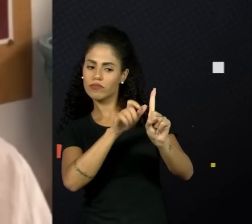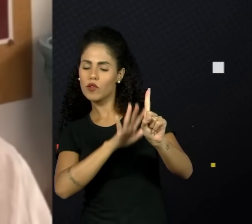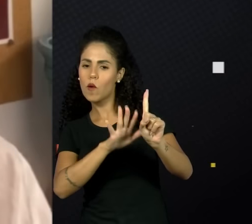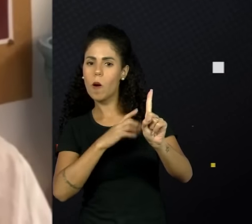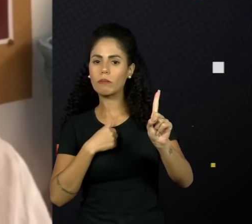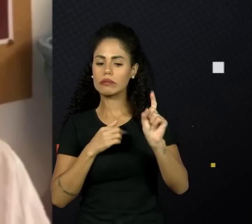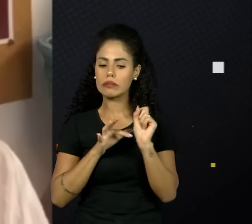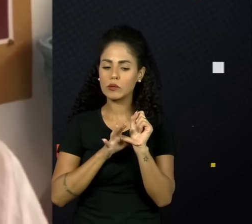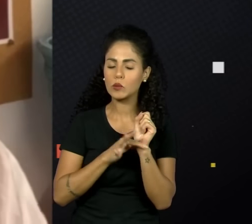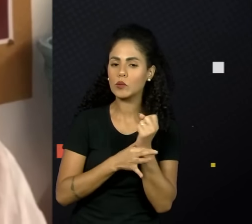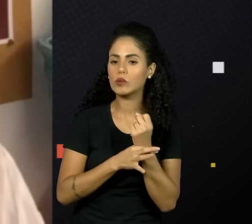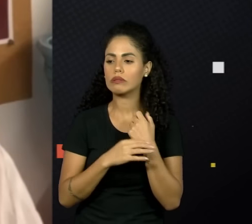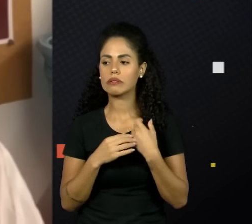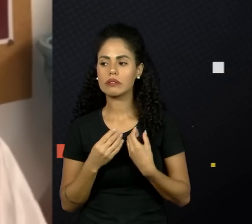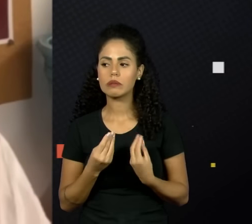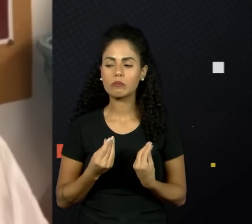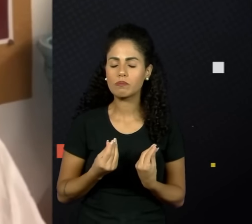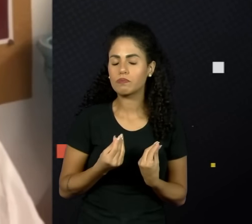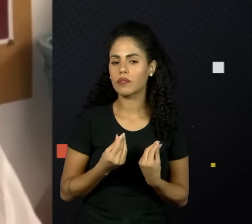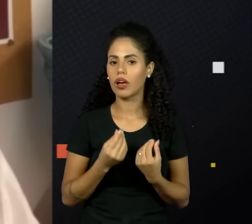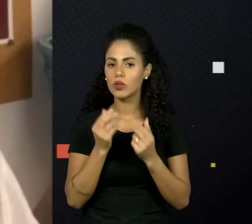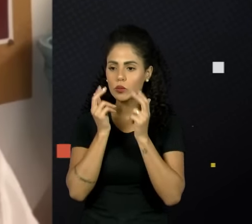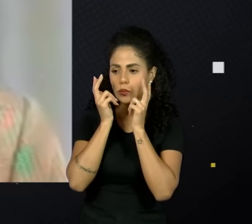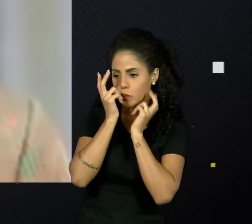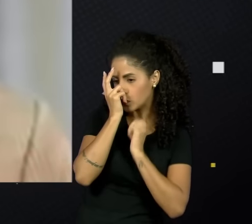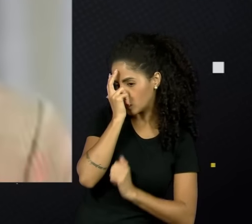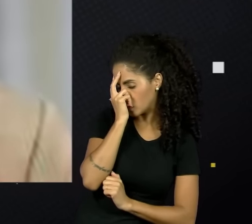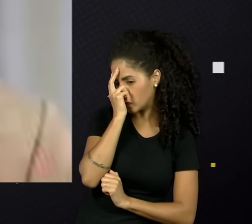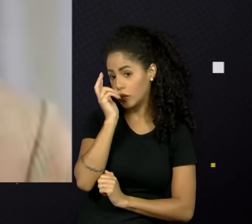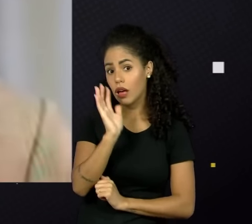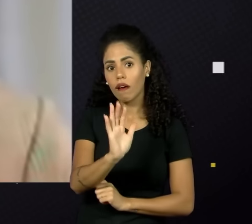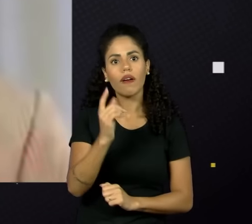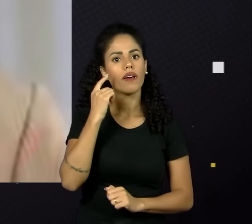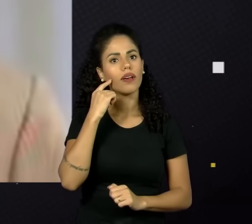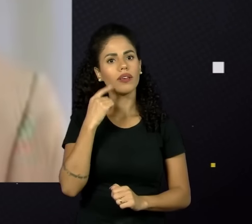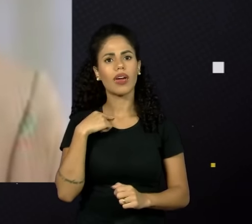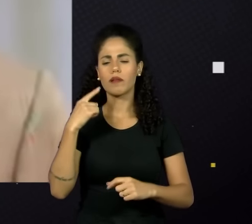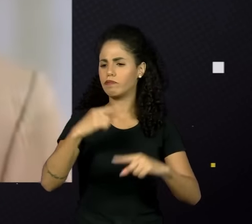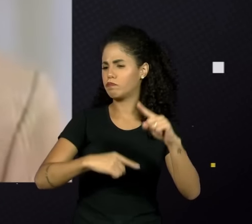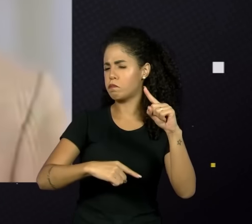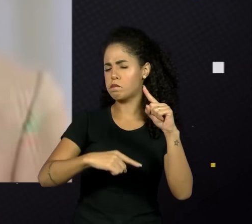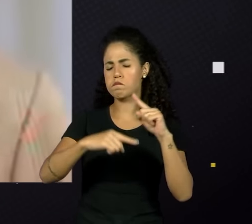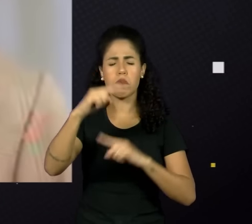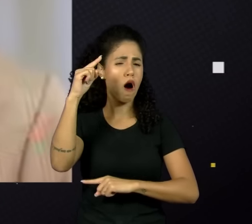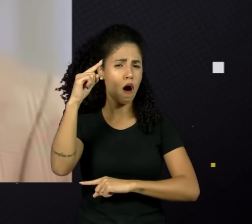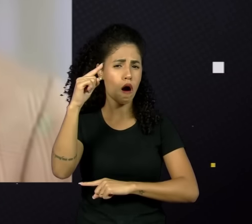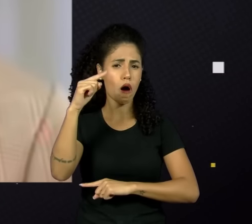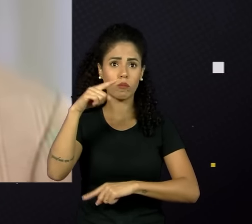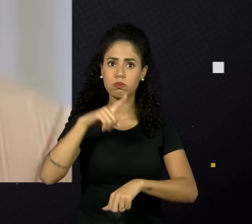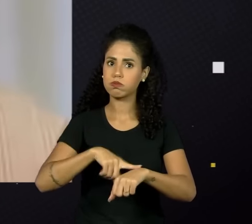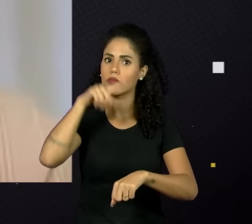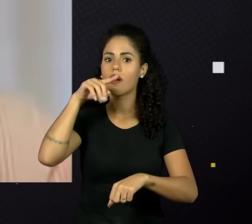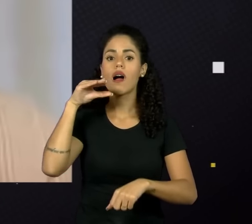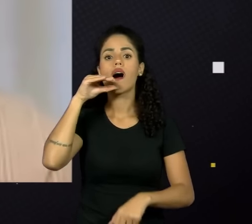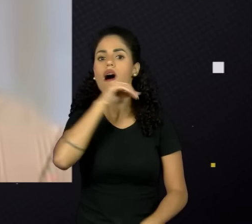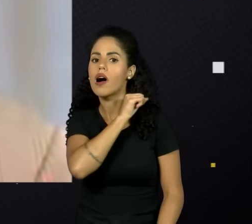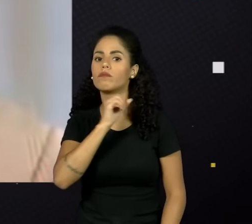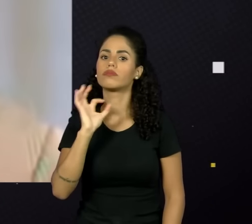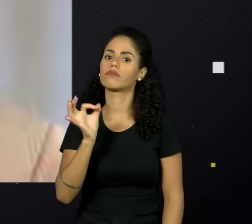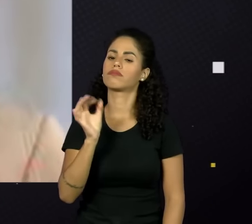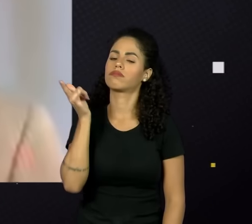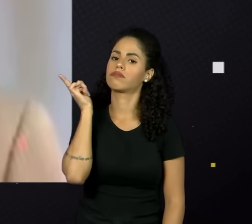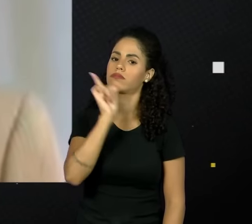inseguro um pouco tímido e e ele fez um sucesso estúpido imediatamente uma coisa